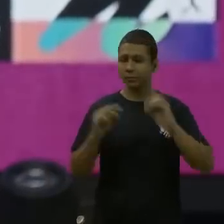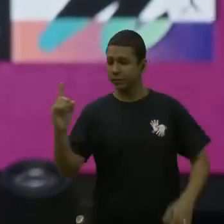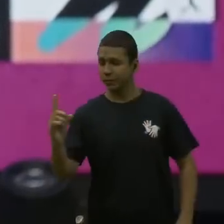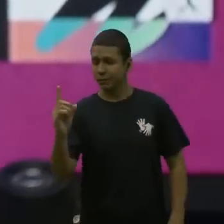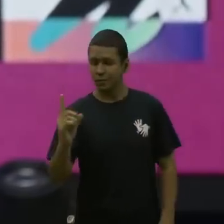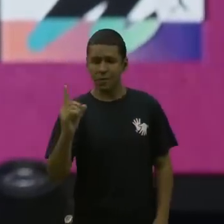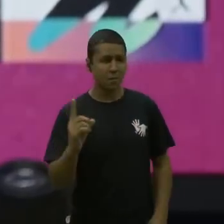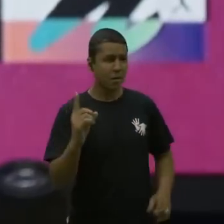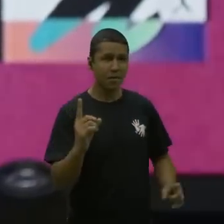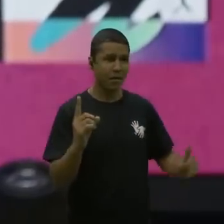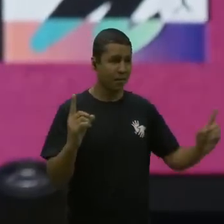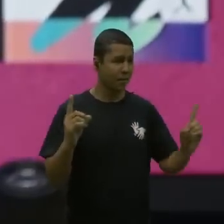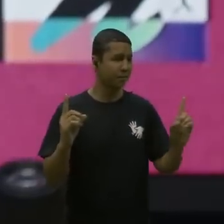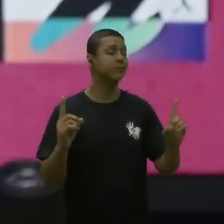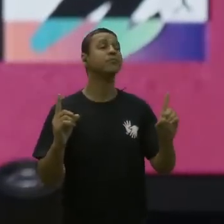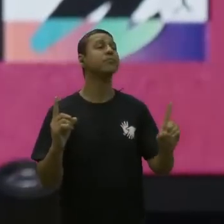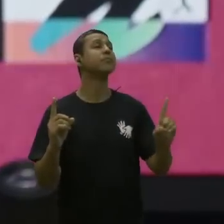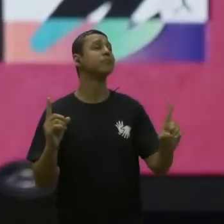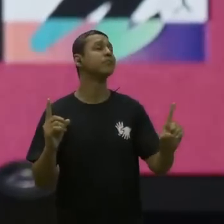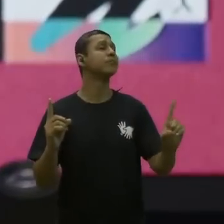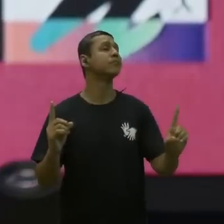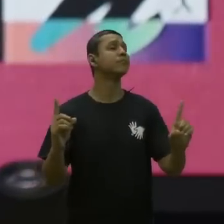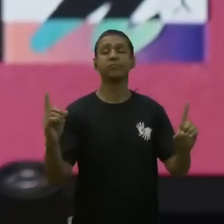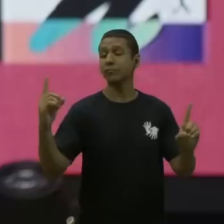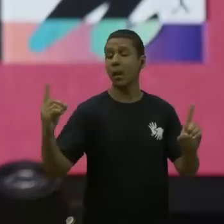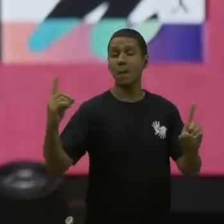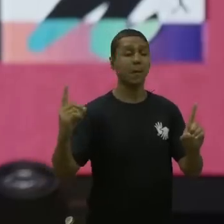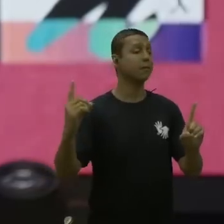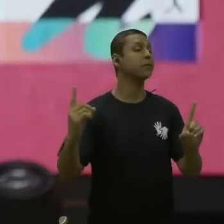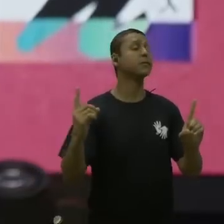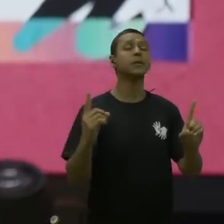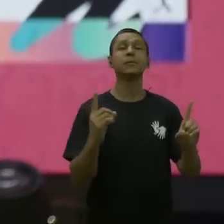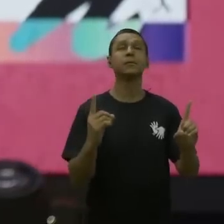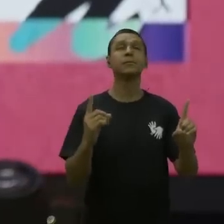correndo, e Jesus? E ela indo e correndo, e Jesus?